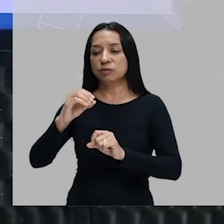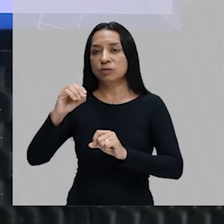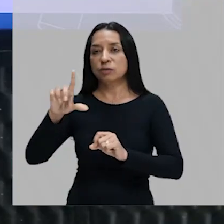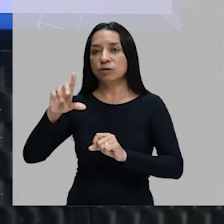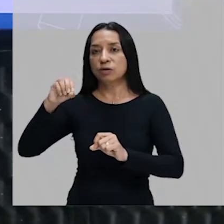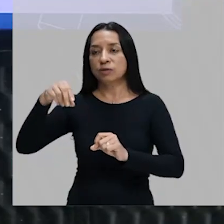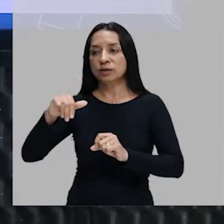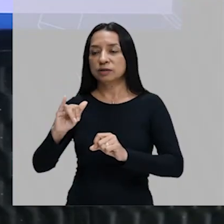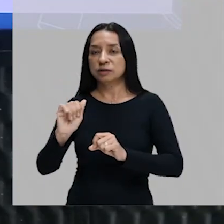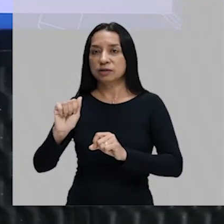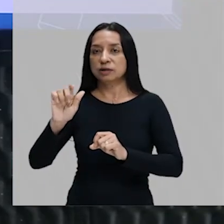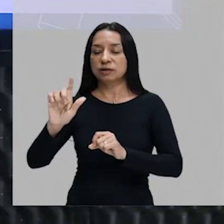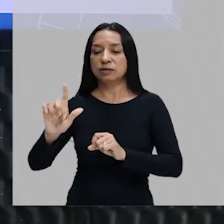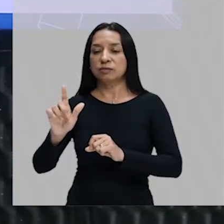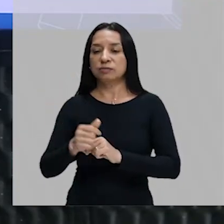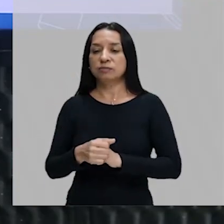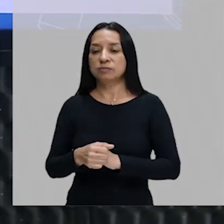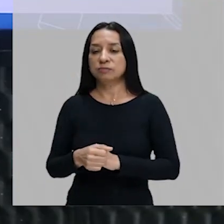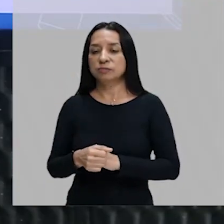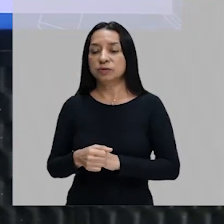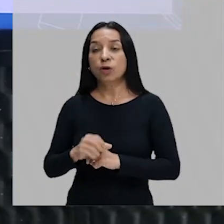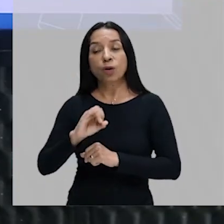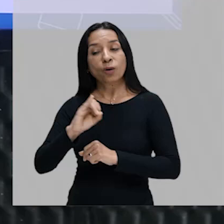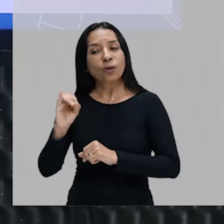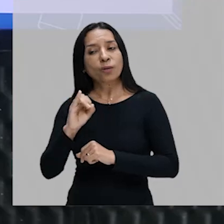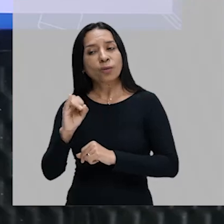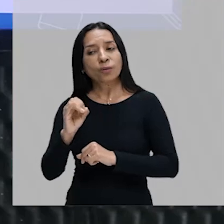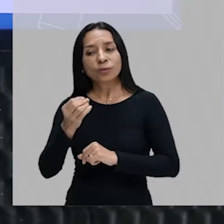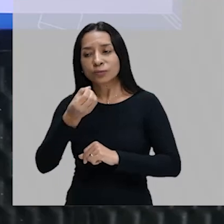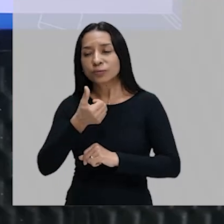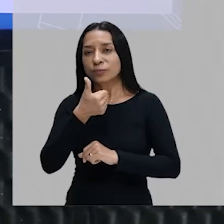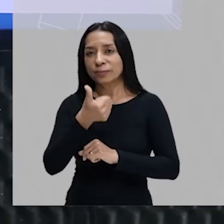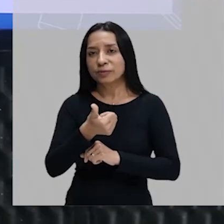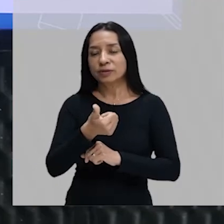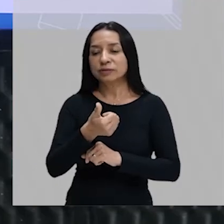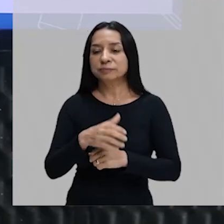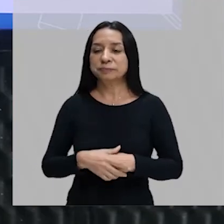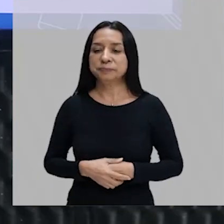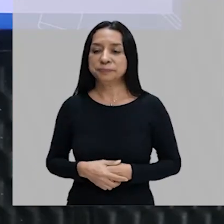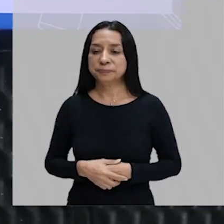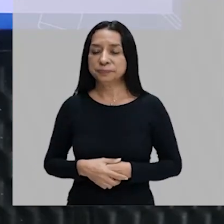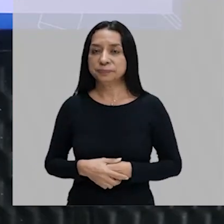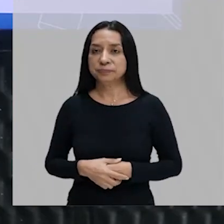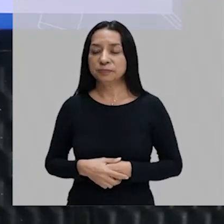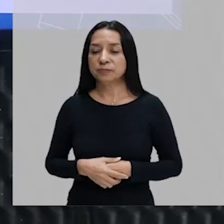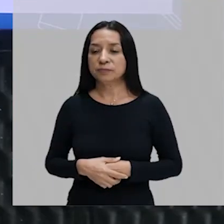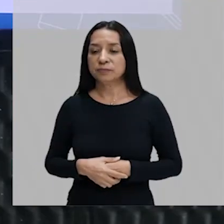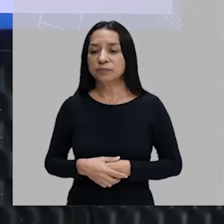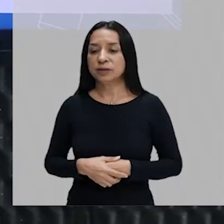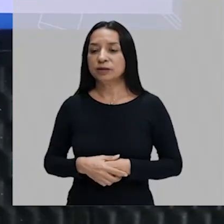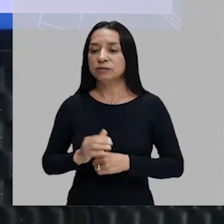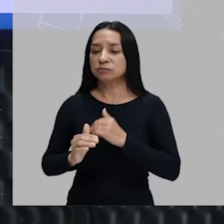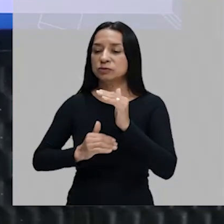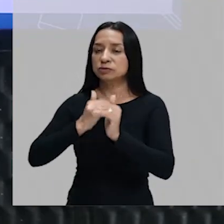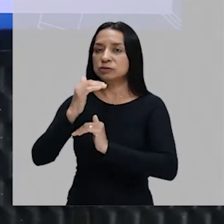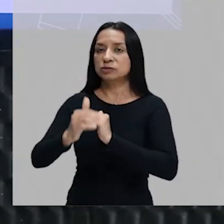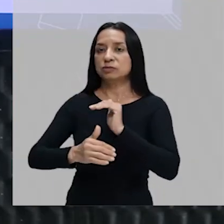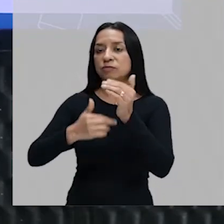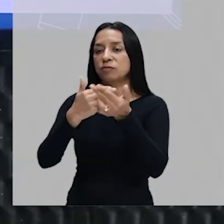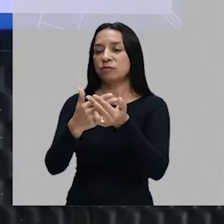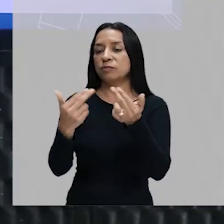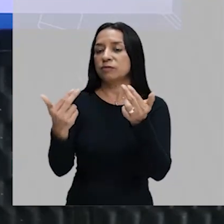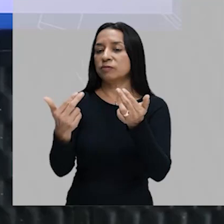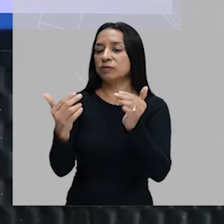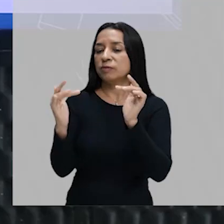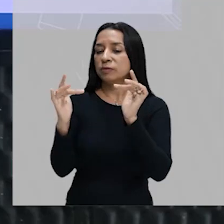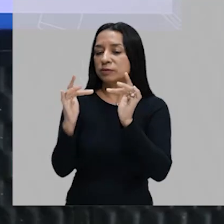tá? Então, olá, que tal? Oi, como vai? E aí, tudo bem? Né? Então, a gente desenvolve uma coisa mais